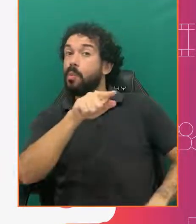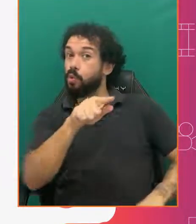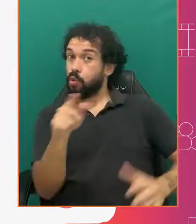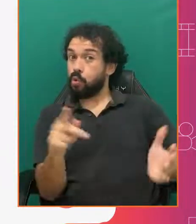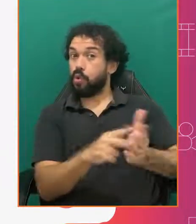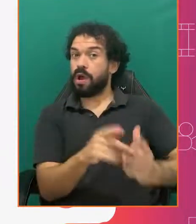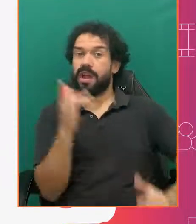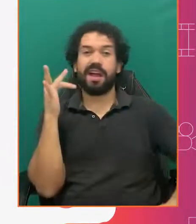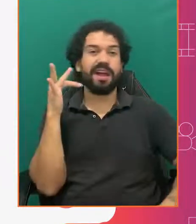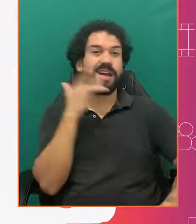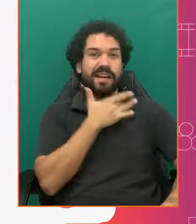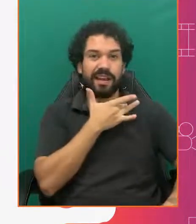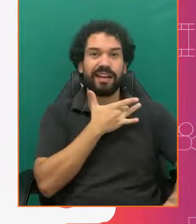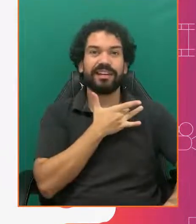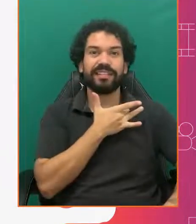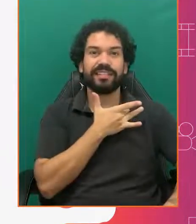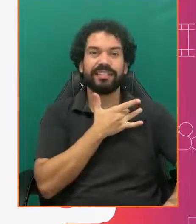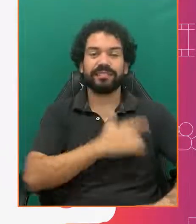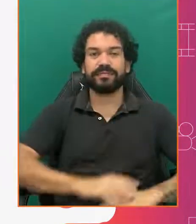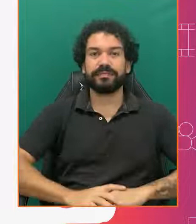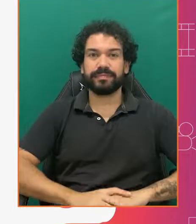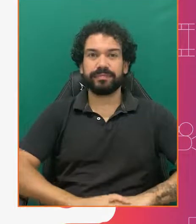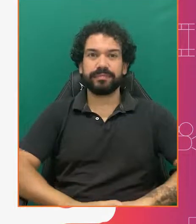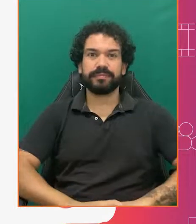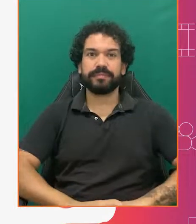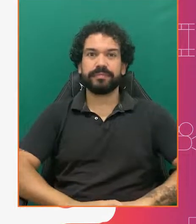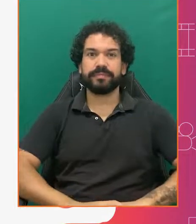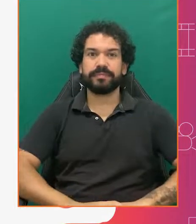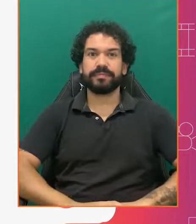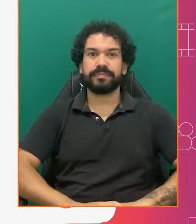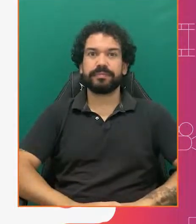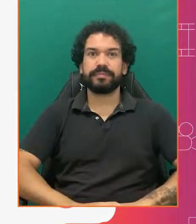lanche realmente estava gostoso.